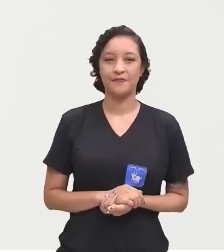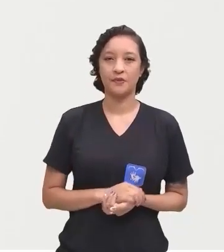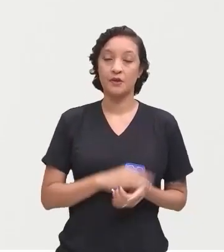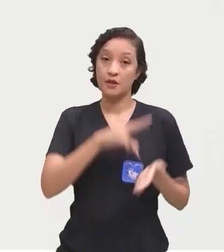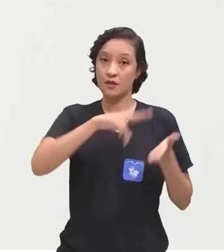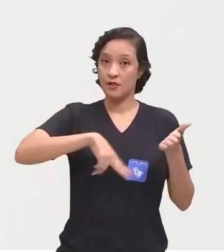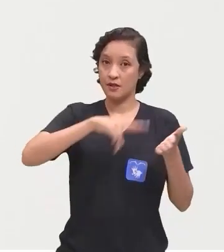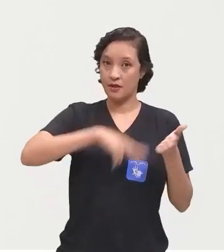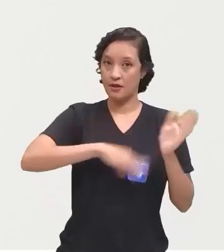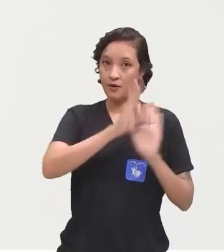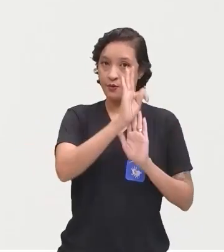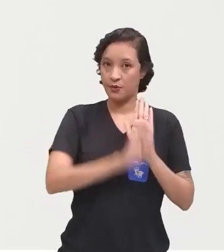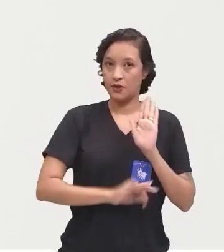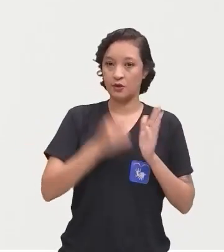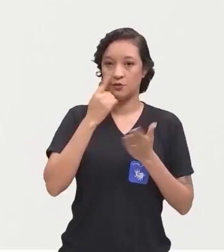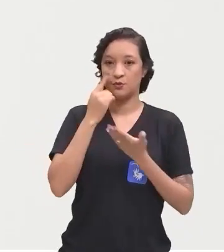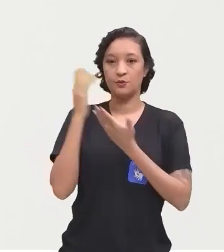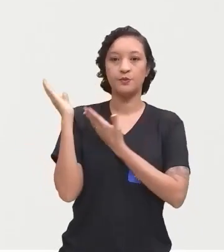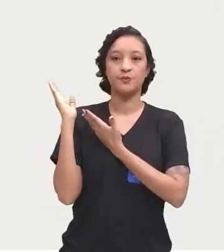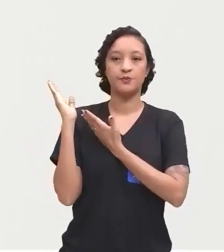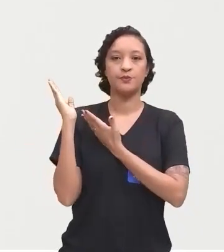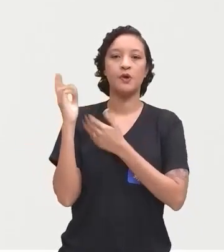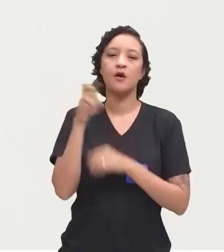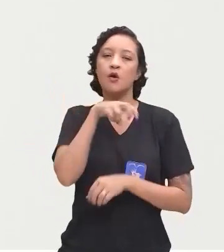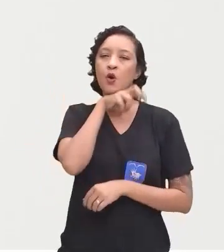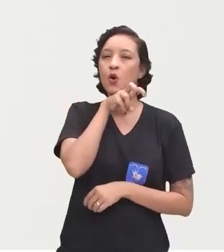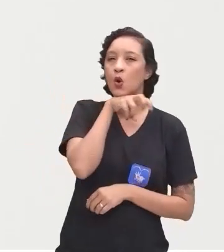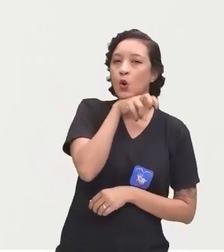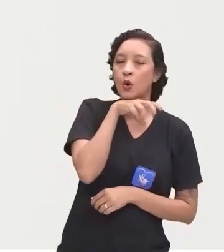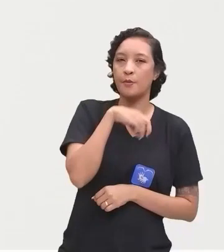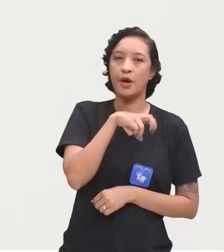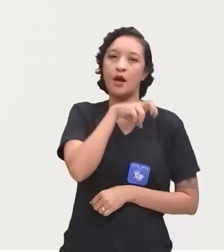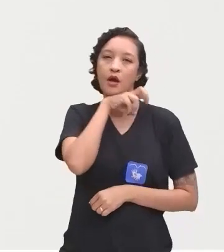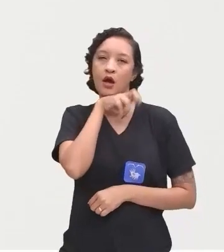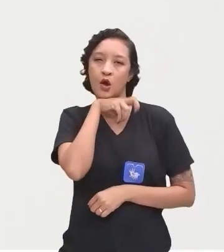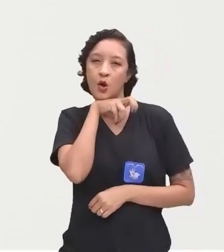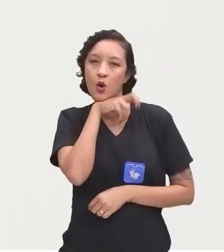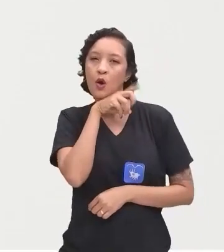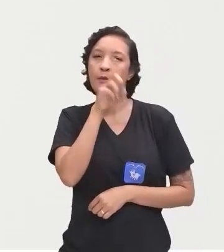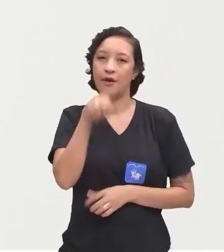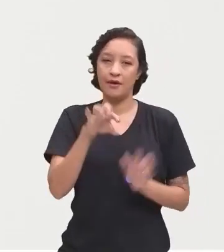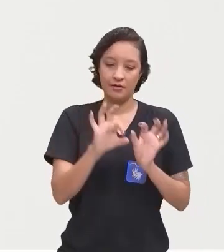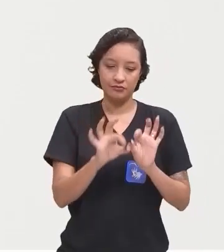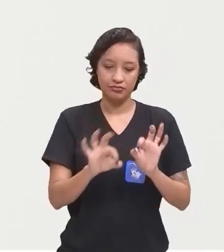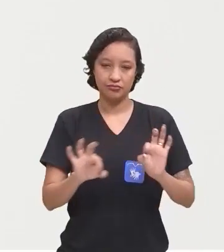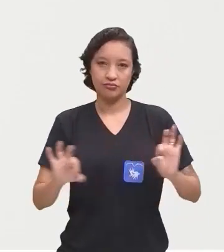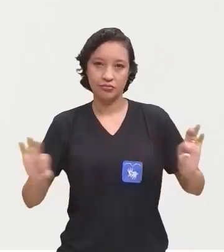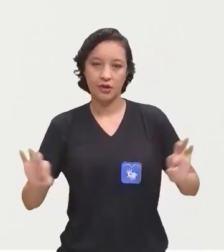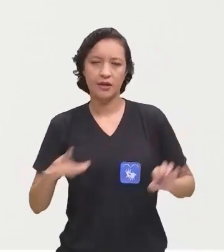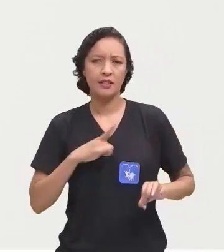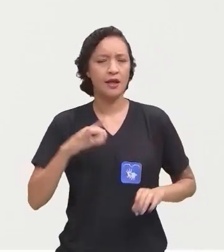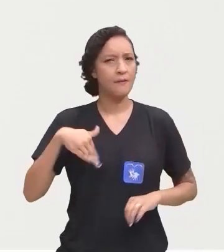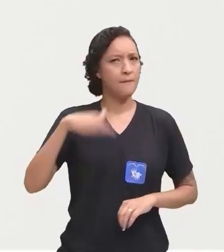Leia o texto. Cobra. A cobra é um réptil alongado. Existem mais de